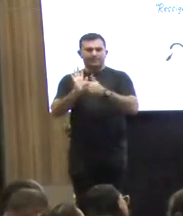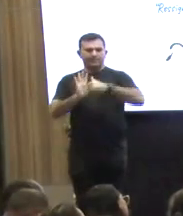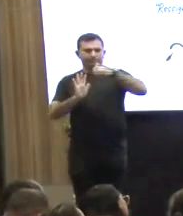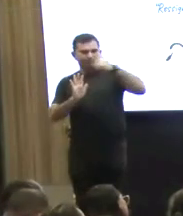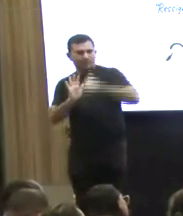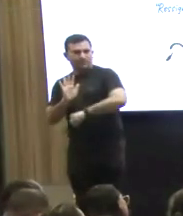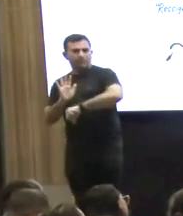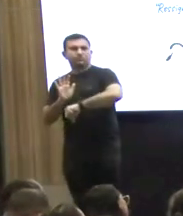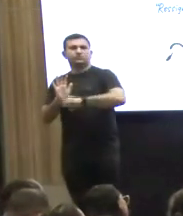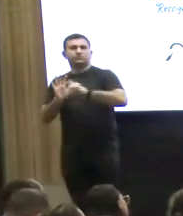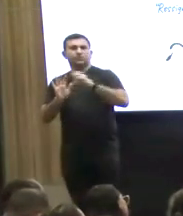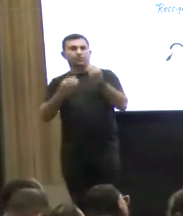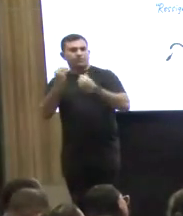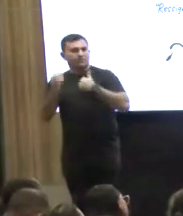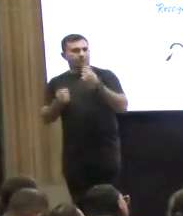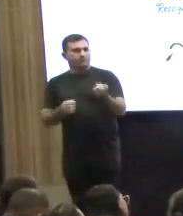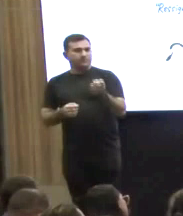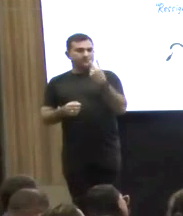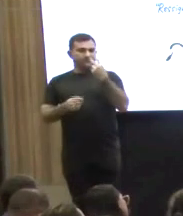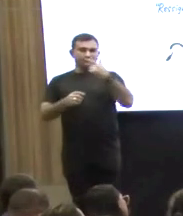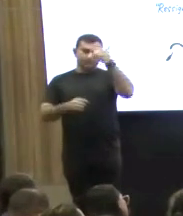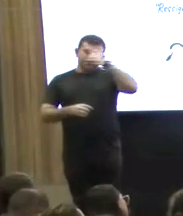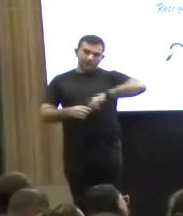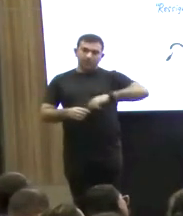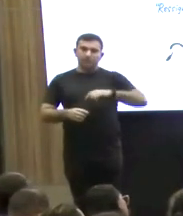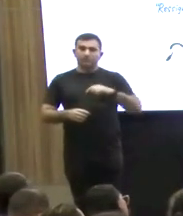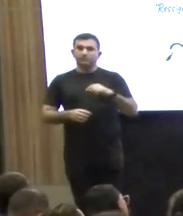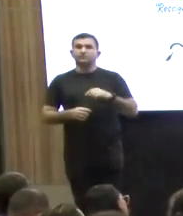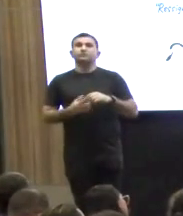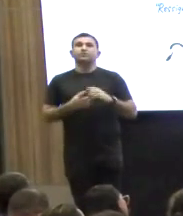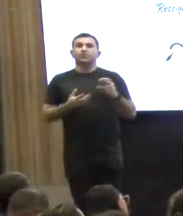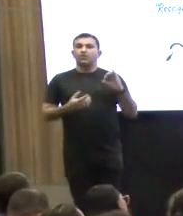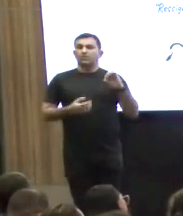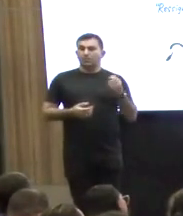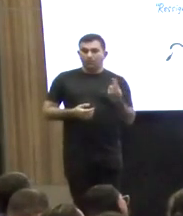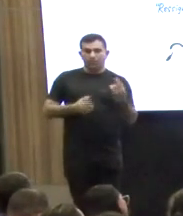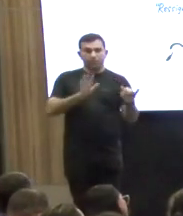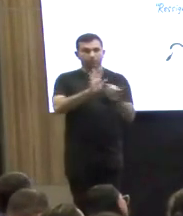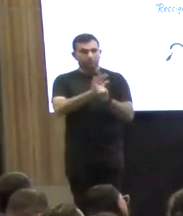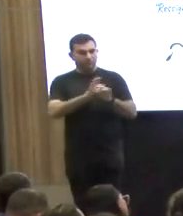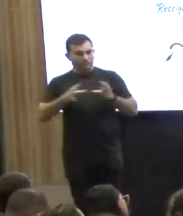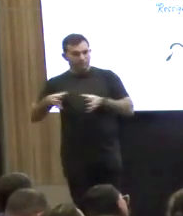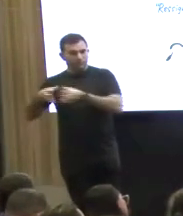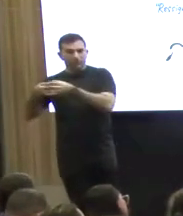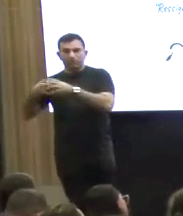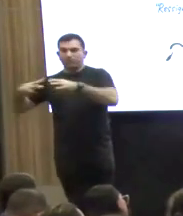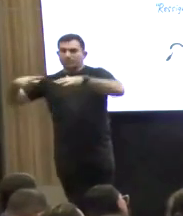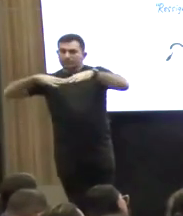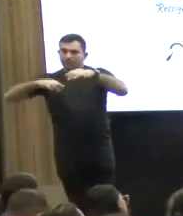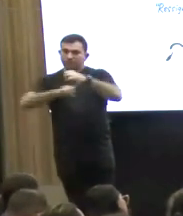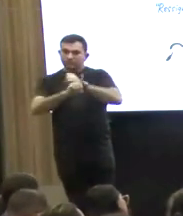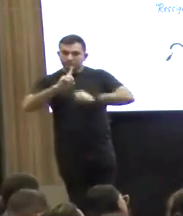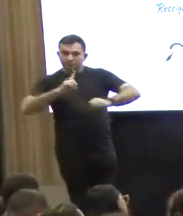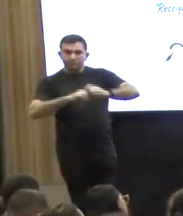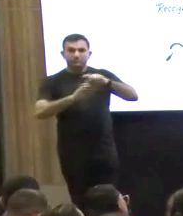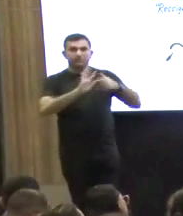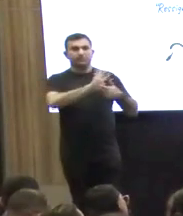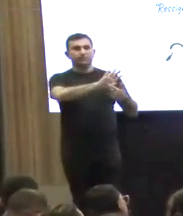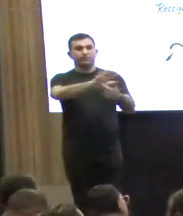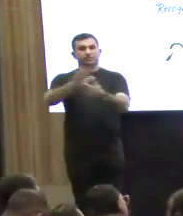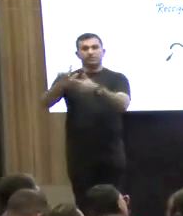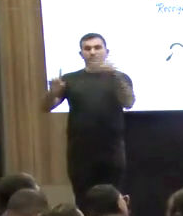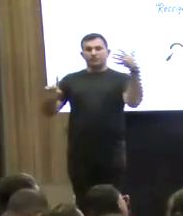da forma como eu me vejo e eu me identifico com determinados grupos, esses movimentos sociais, eles trazem para a gente uma